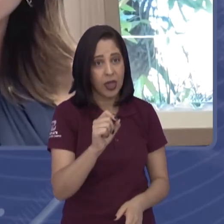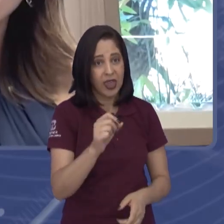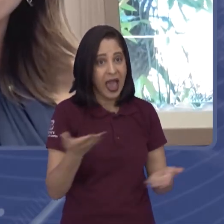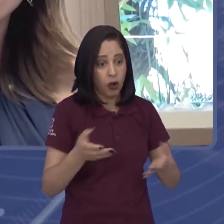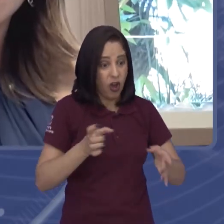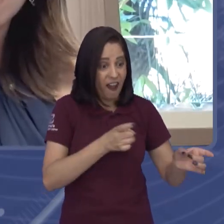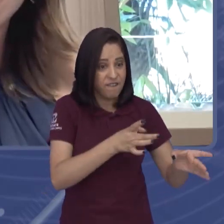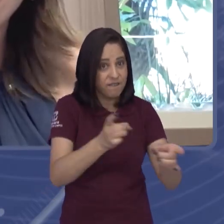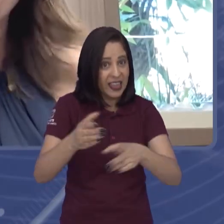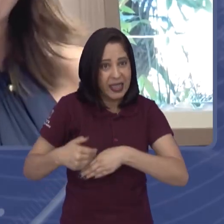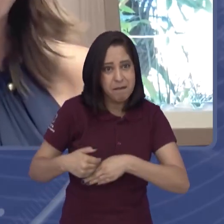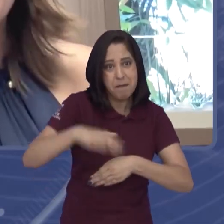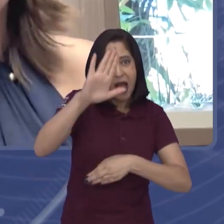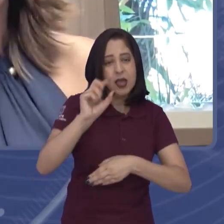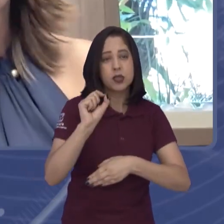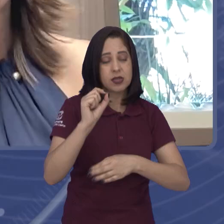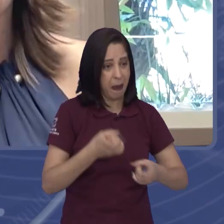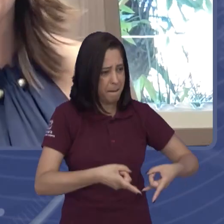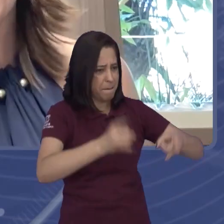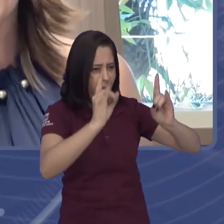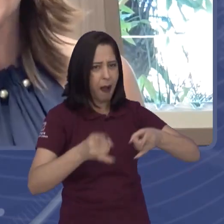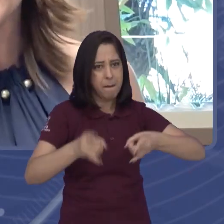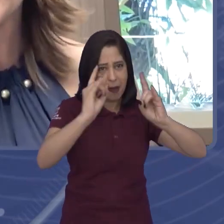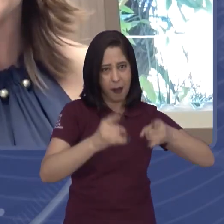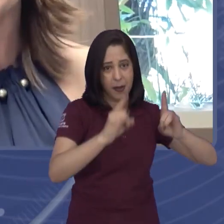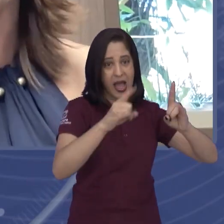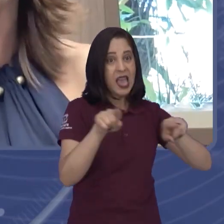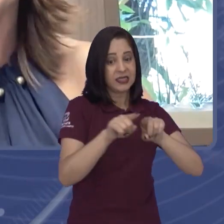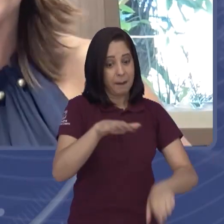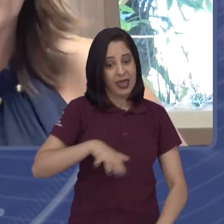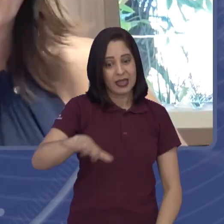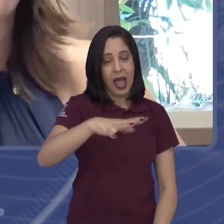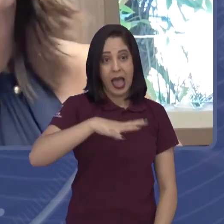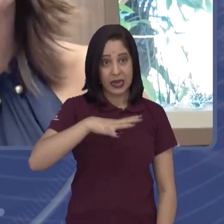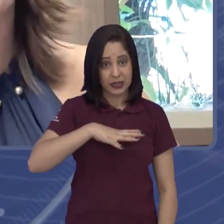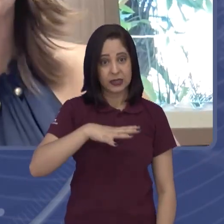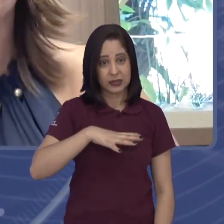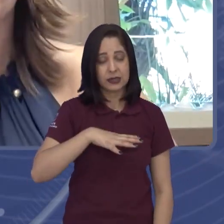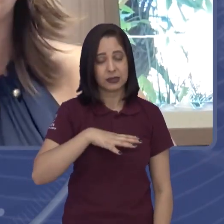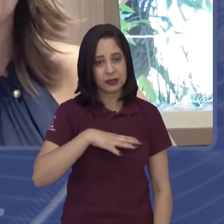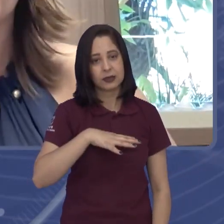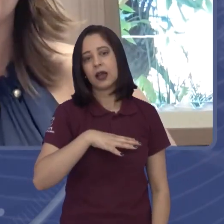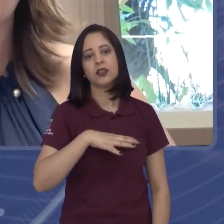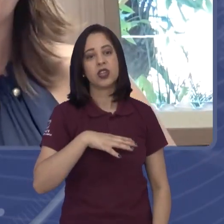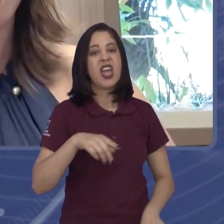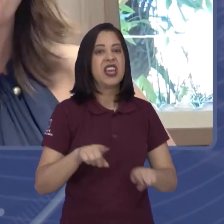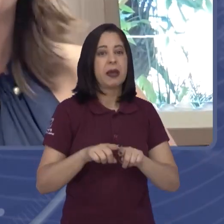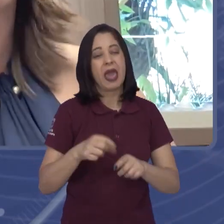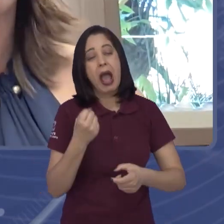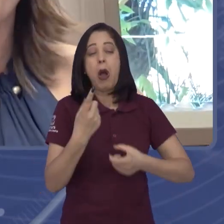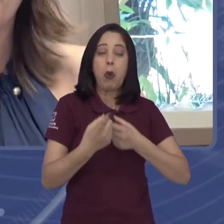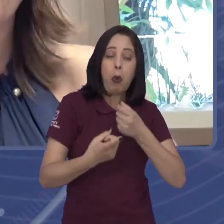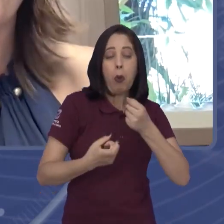apartamentos, não só para o público jovem, né, mais nas regiões central de São José. Tem muitas pessoas que acabam saindo